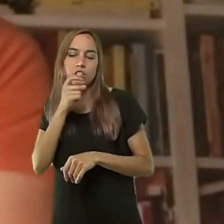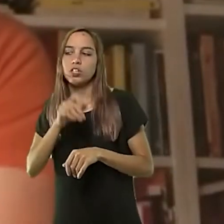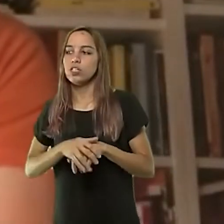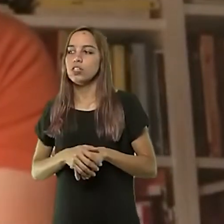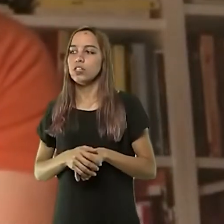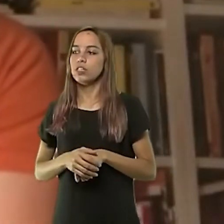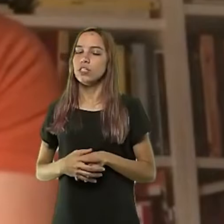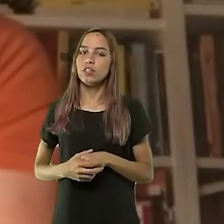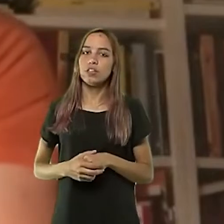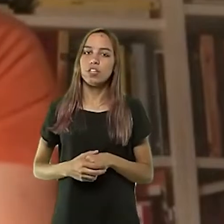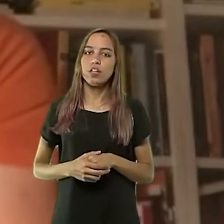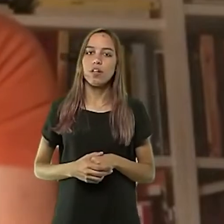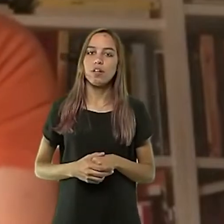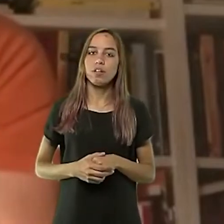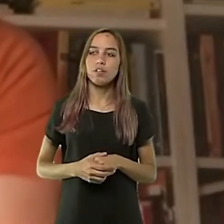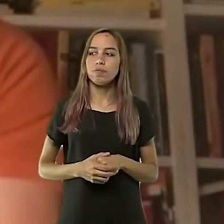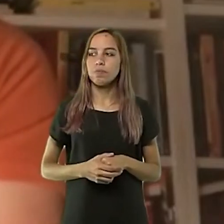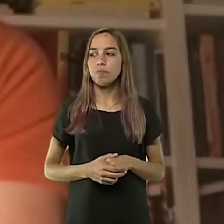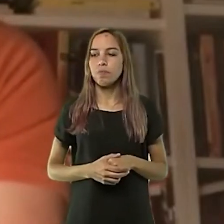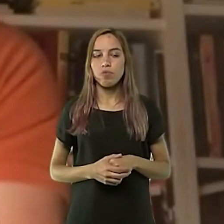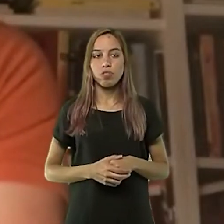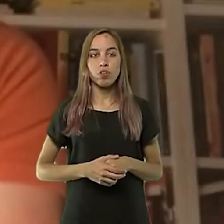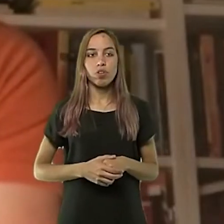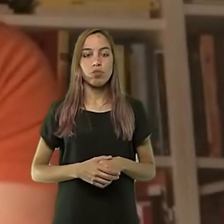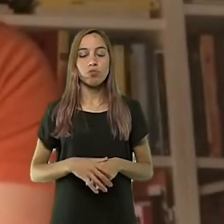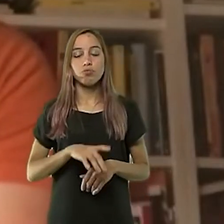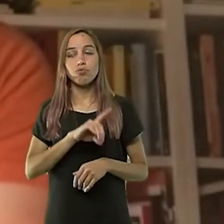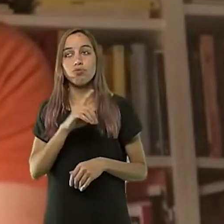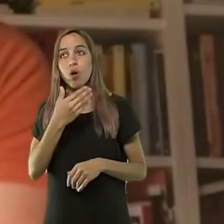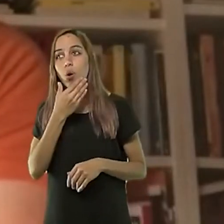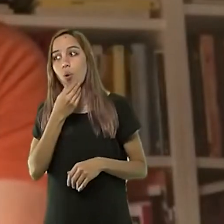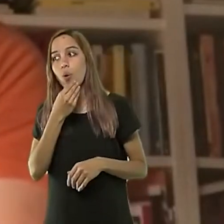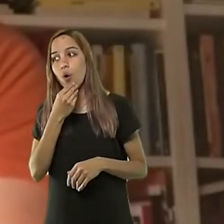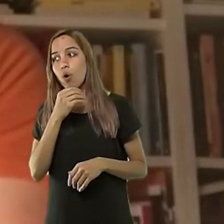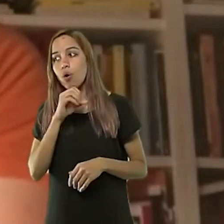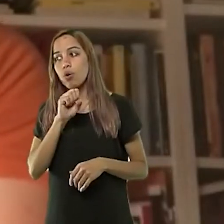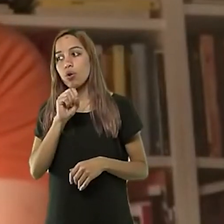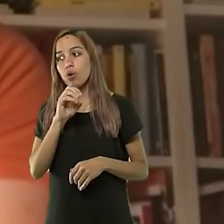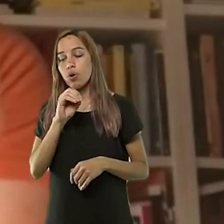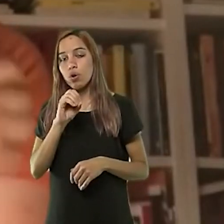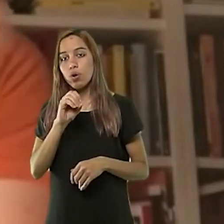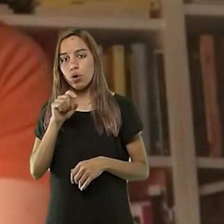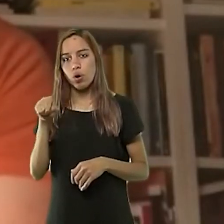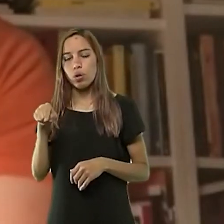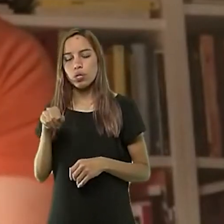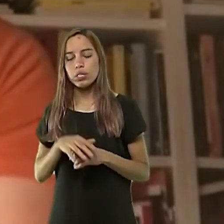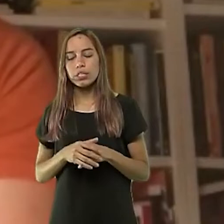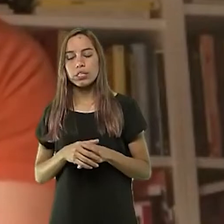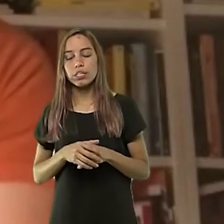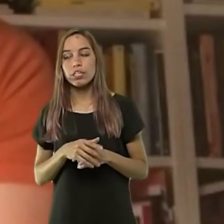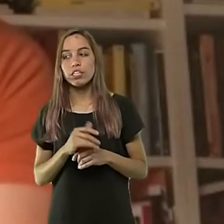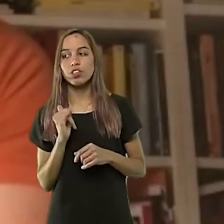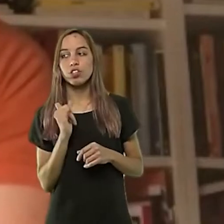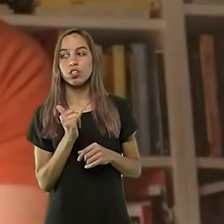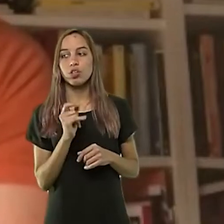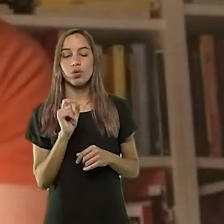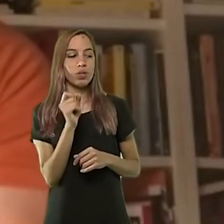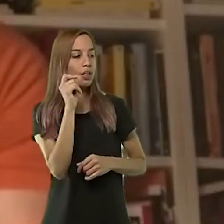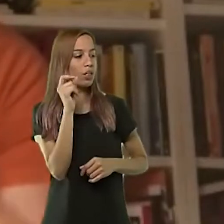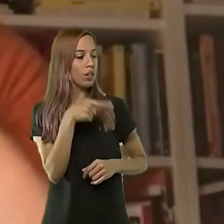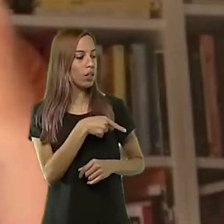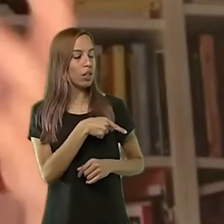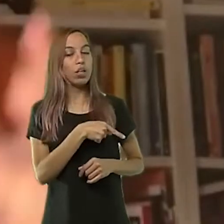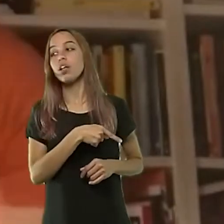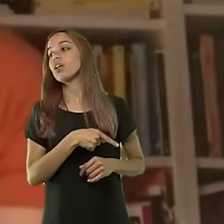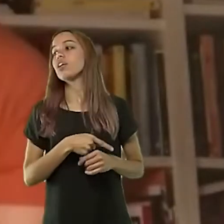boneca, e até que um dia, bêbado, acabou por partir uma garrafa de vinho na cabeça da boneca, e acabou-se